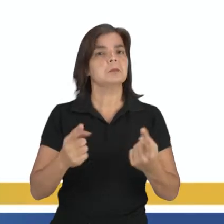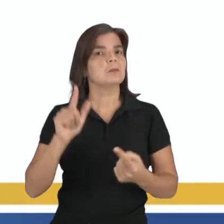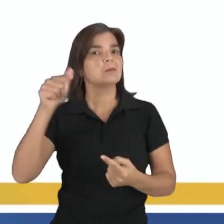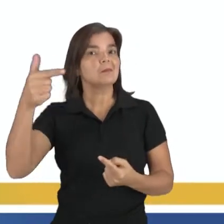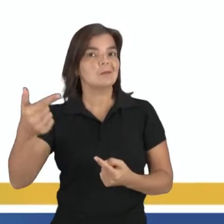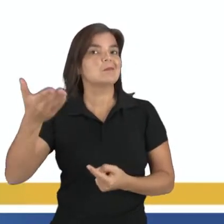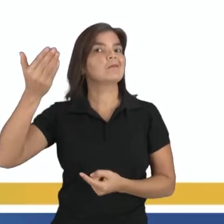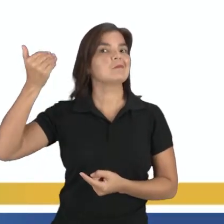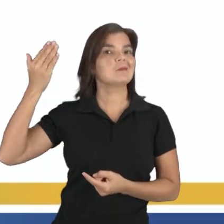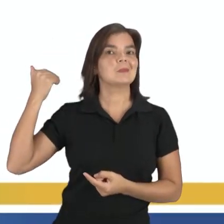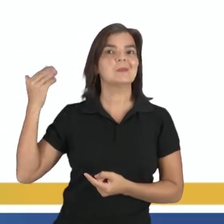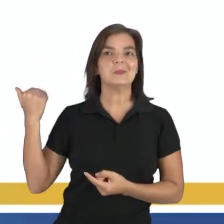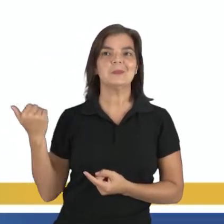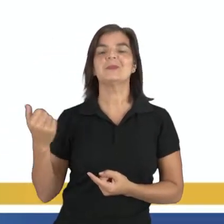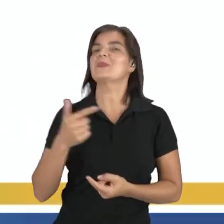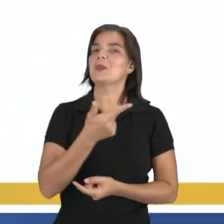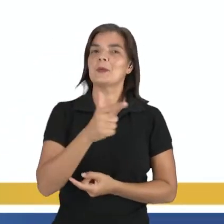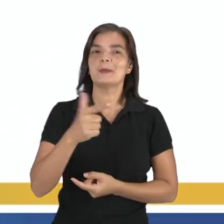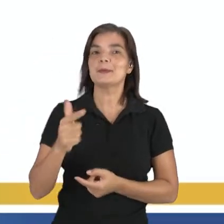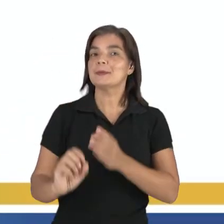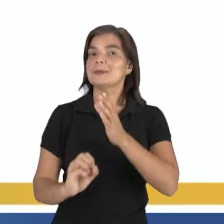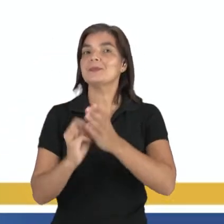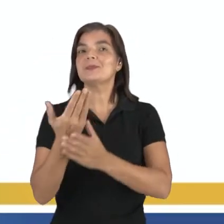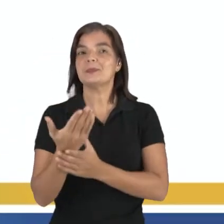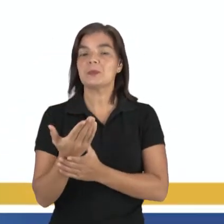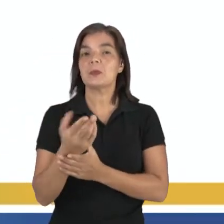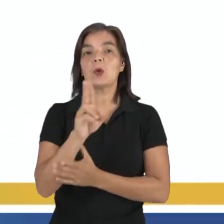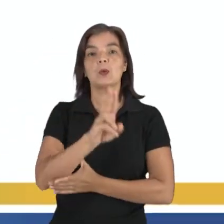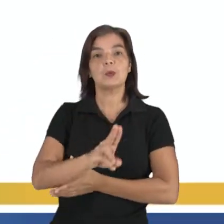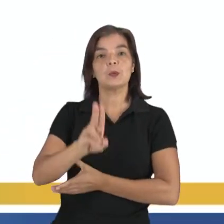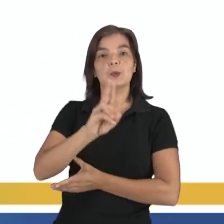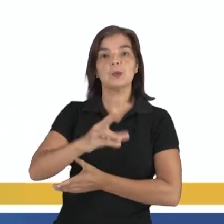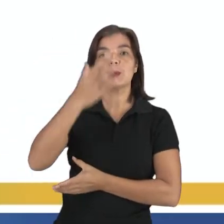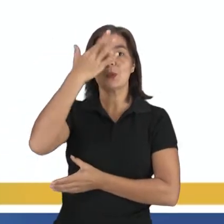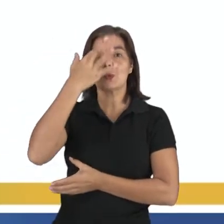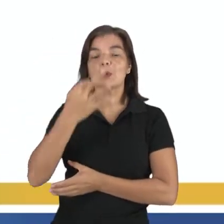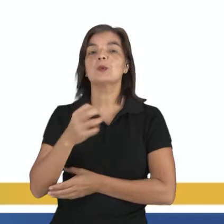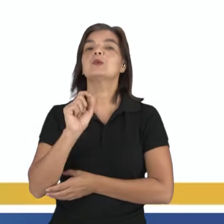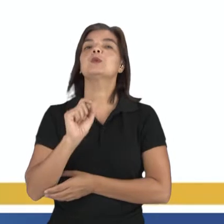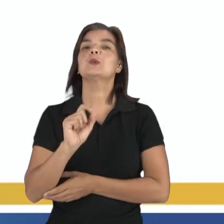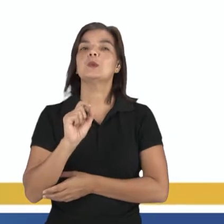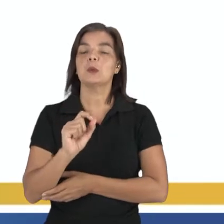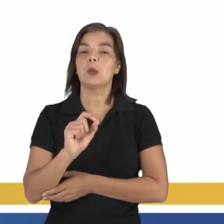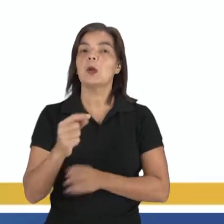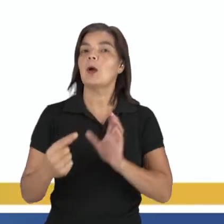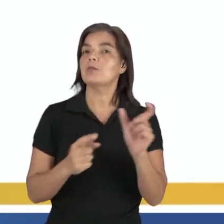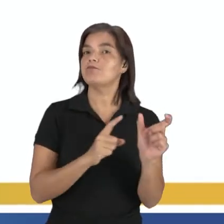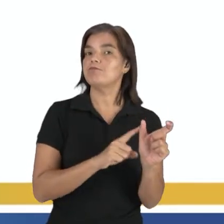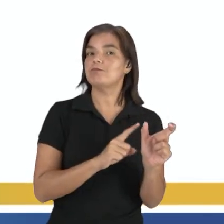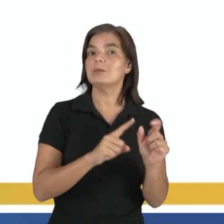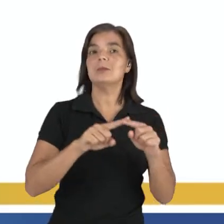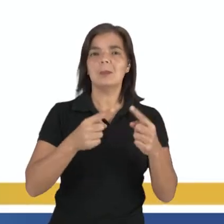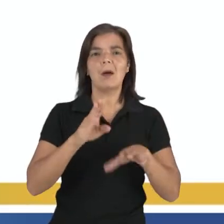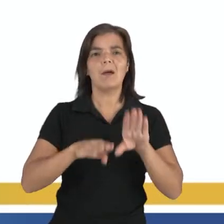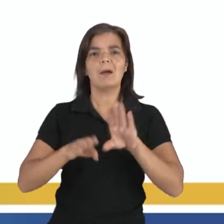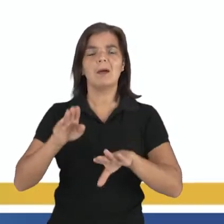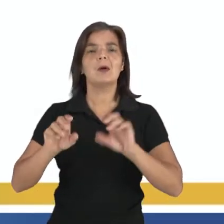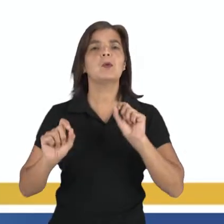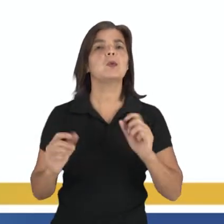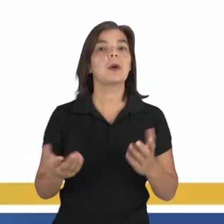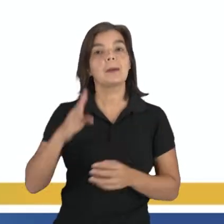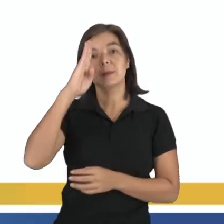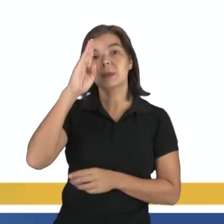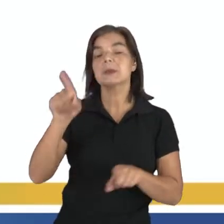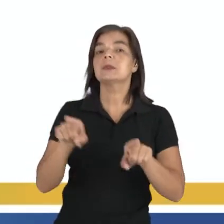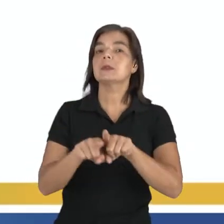em outros tempos não tenha ocorrido o uso justamente dessa expressão. Mas muitas das vezes,